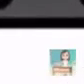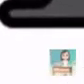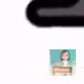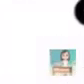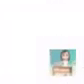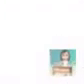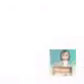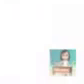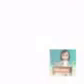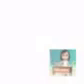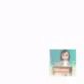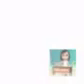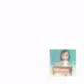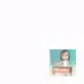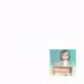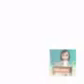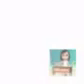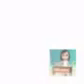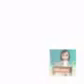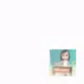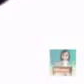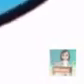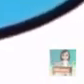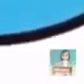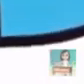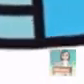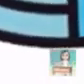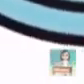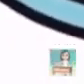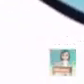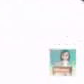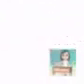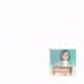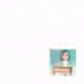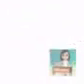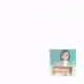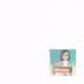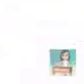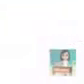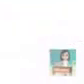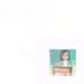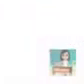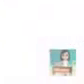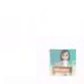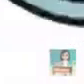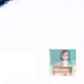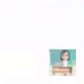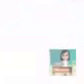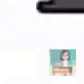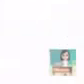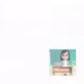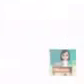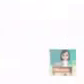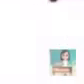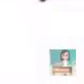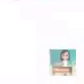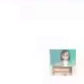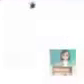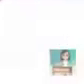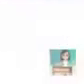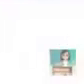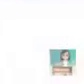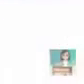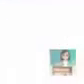o tratamento da água, a coleta de lixo e de esgoto e o tratamento do esgoto coletado. No Brasil,